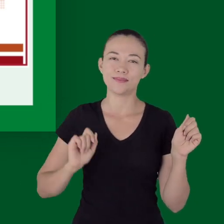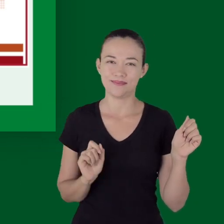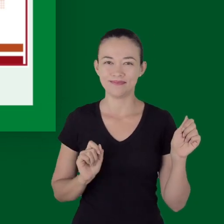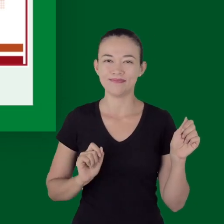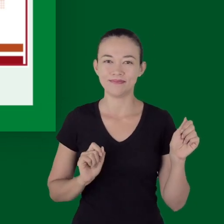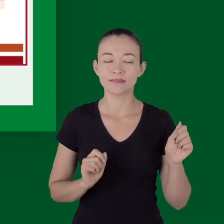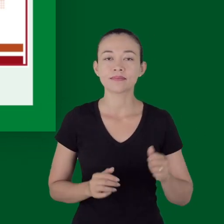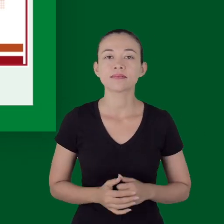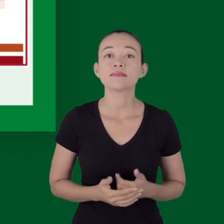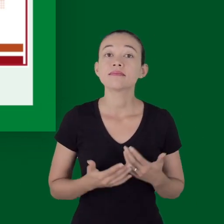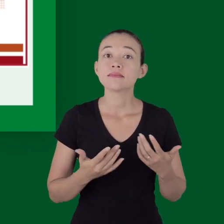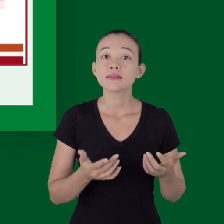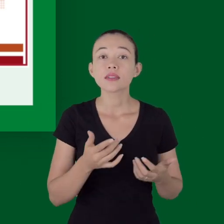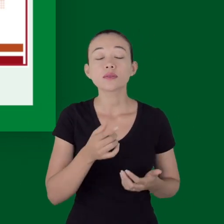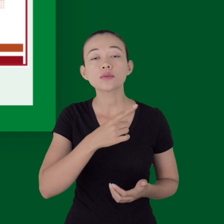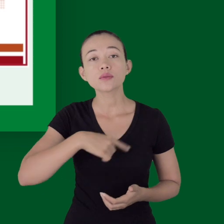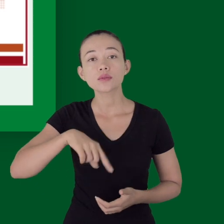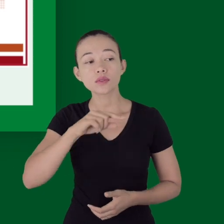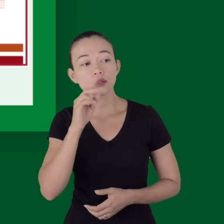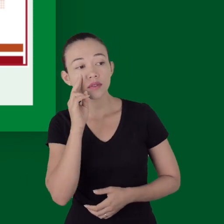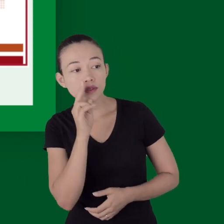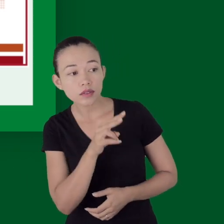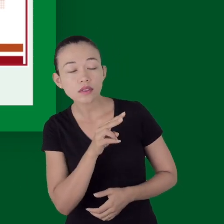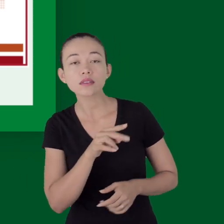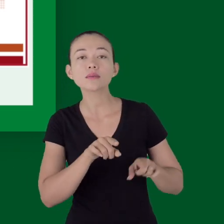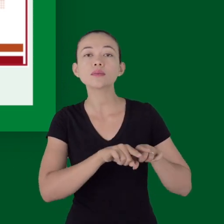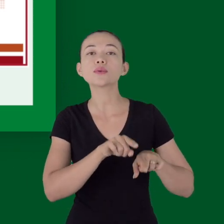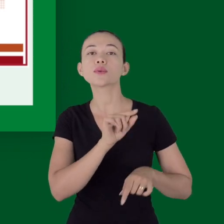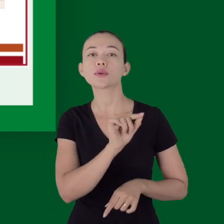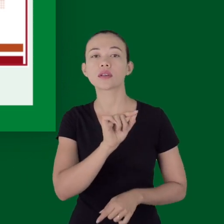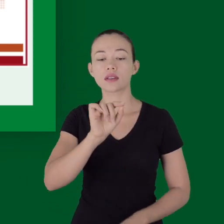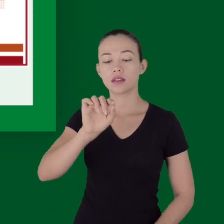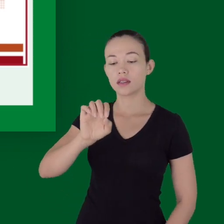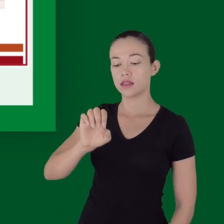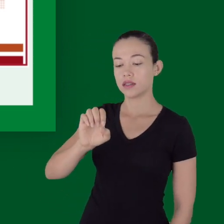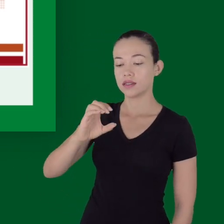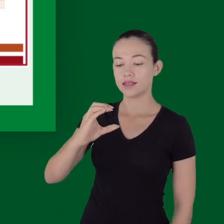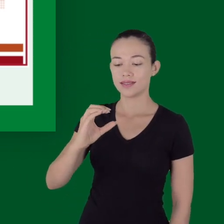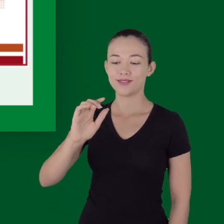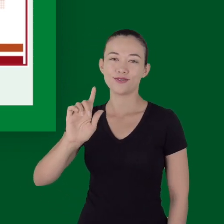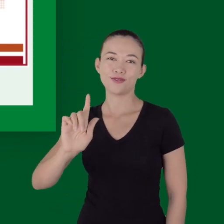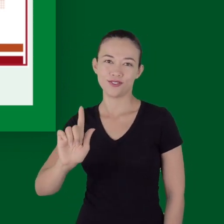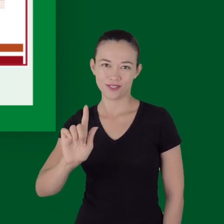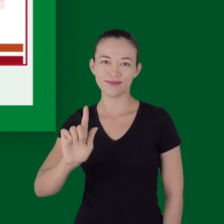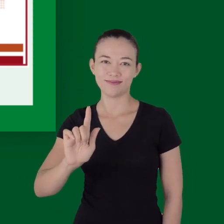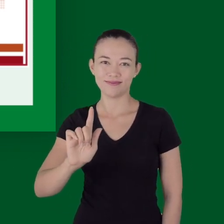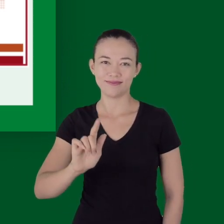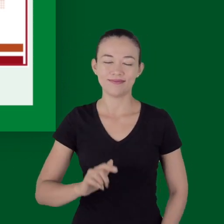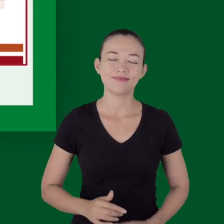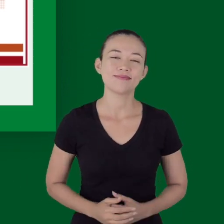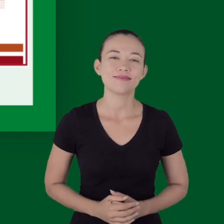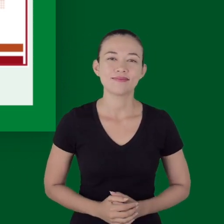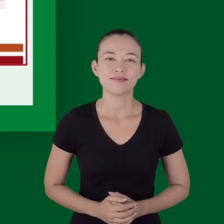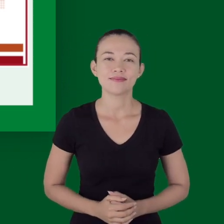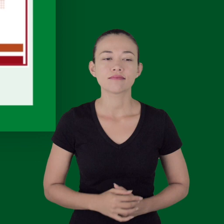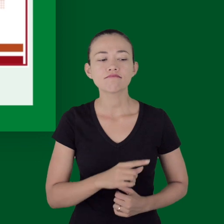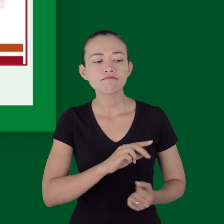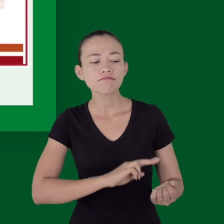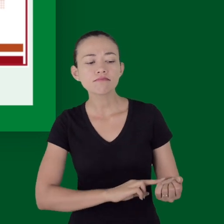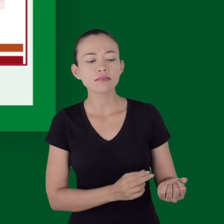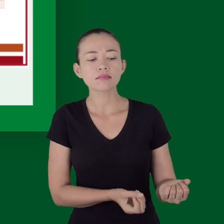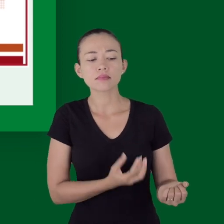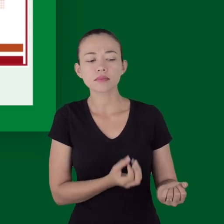Sabendo disso, a gente consegue também ver a frequência cardíaca no eletro. Eu vou fazer só uma revisão para a